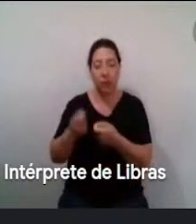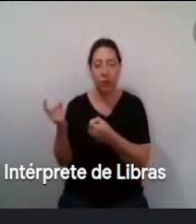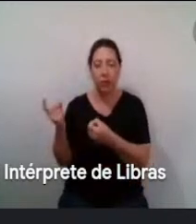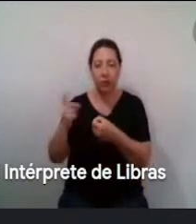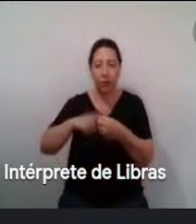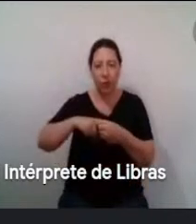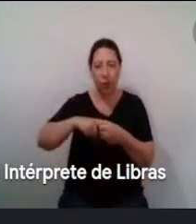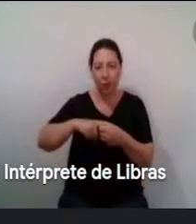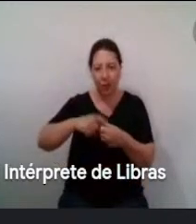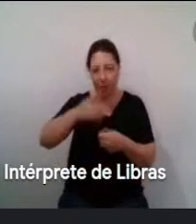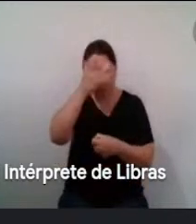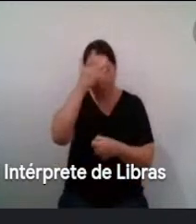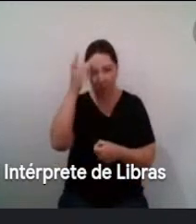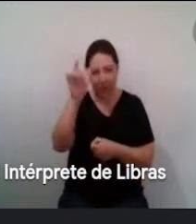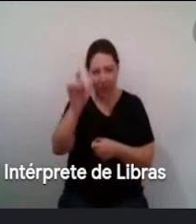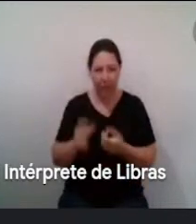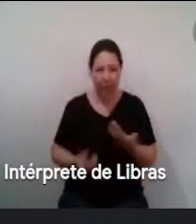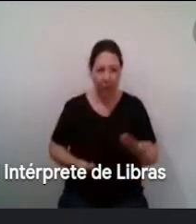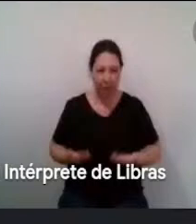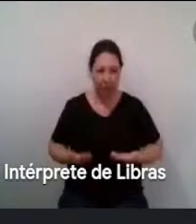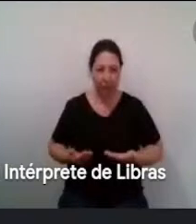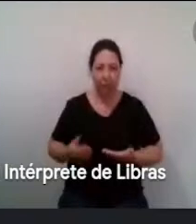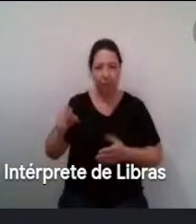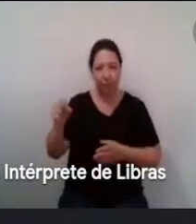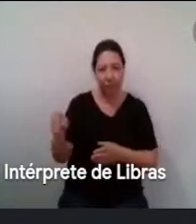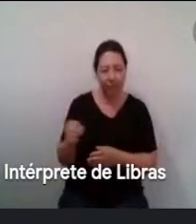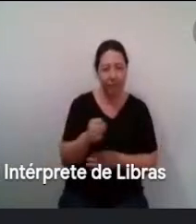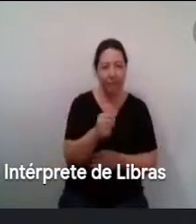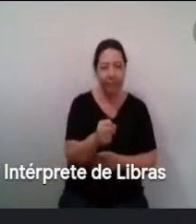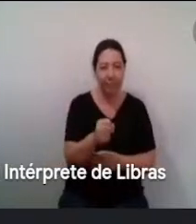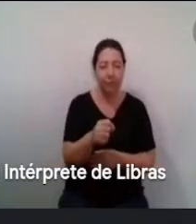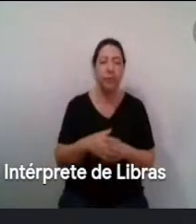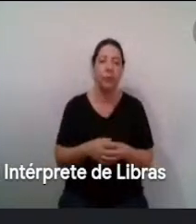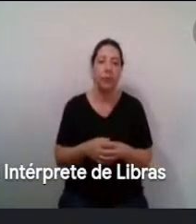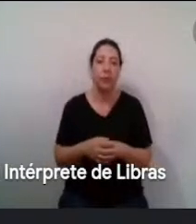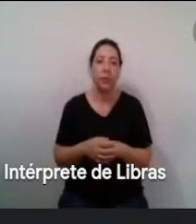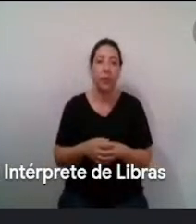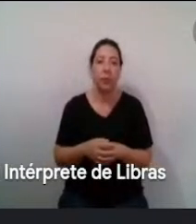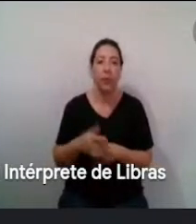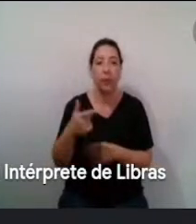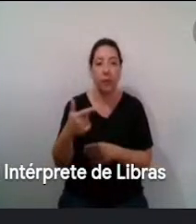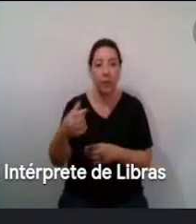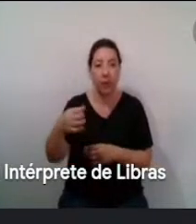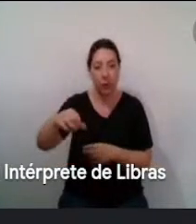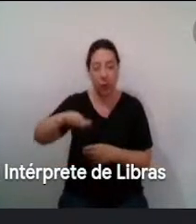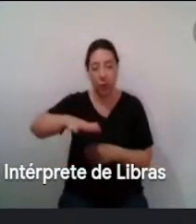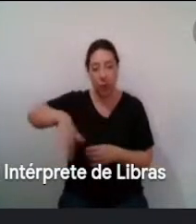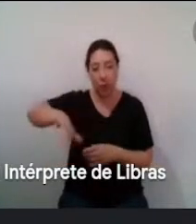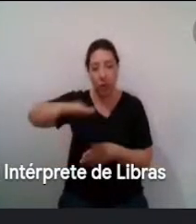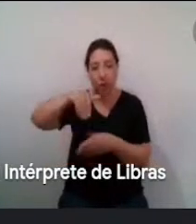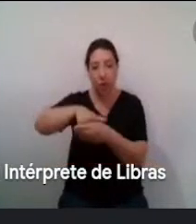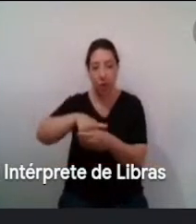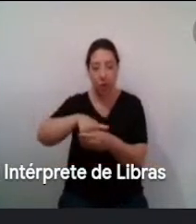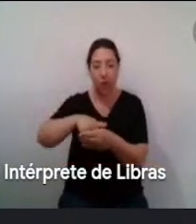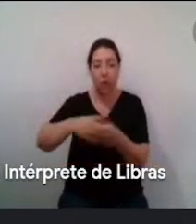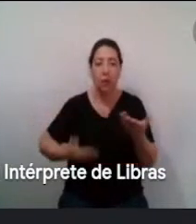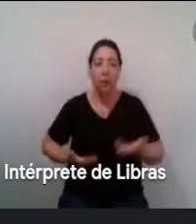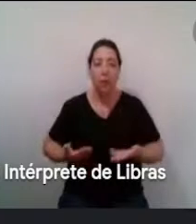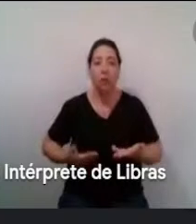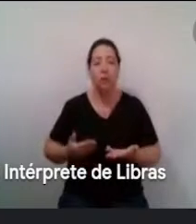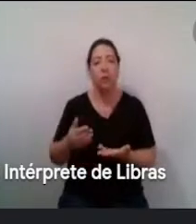relatoria, que o interessado é o juiz da 29ª Zona Eleitoral e também o servidor Adson Reis de